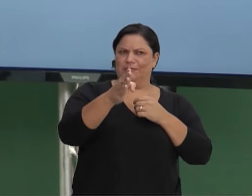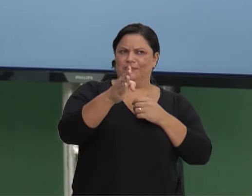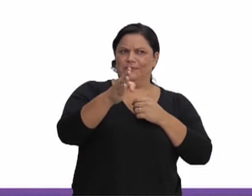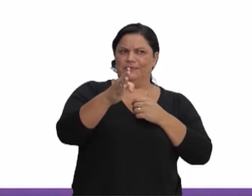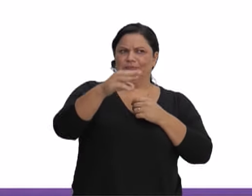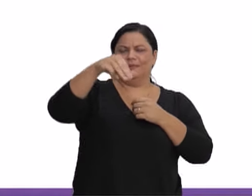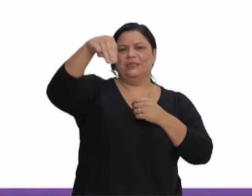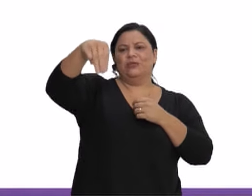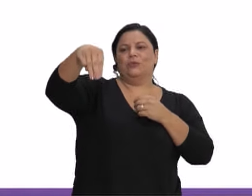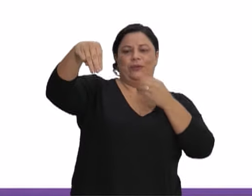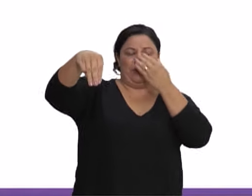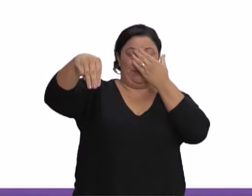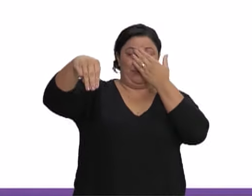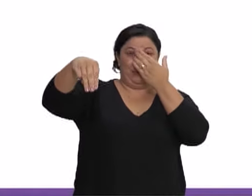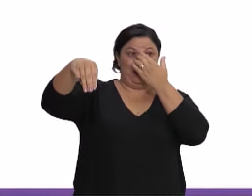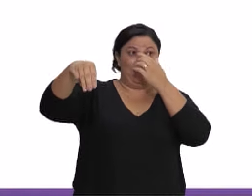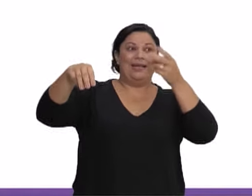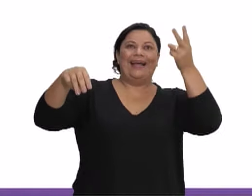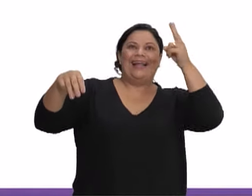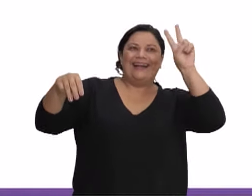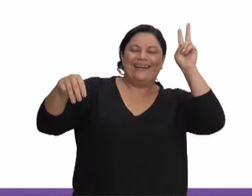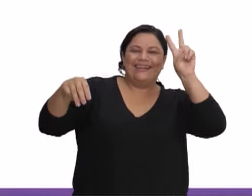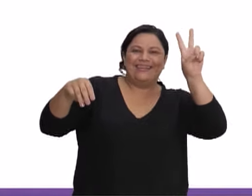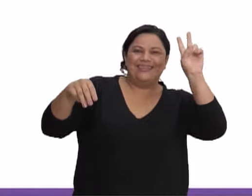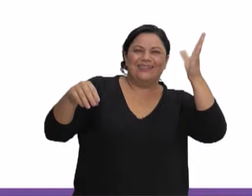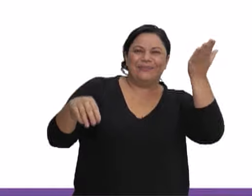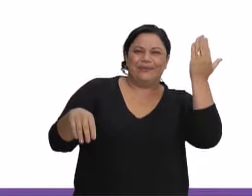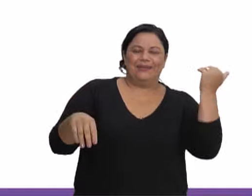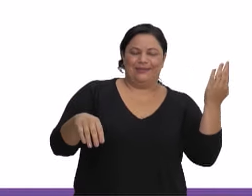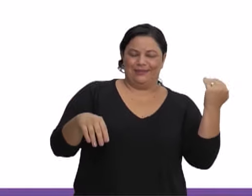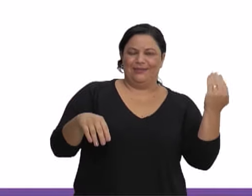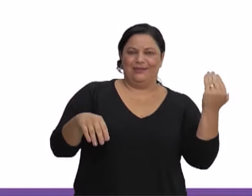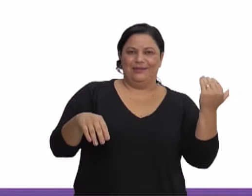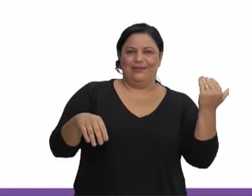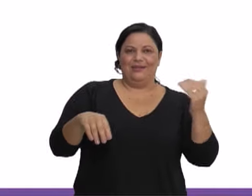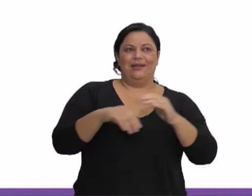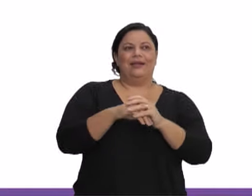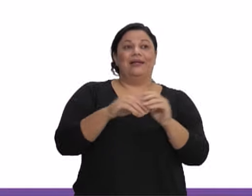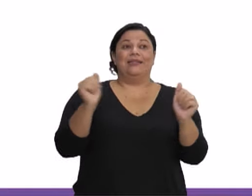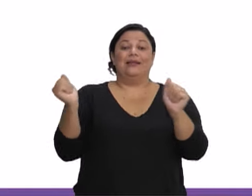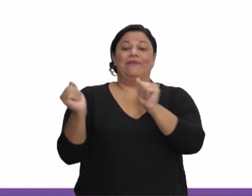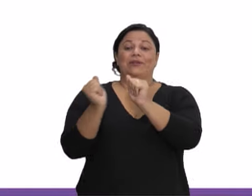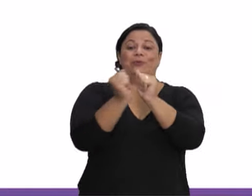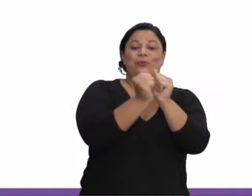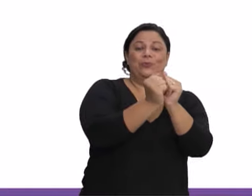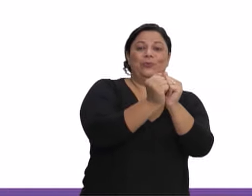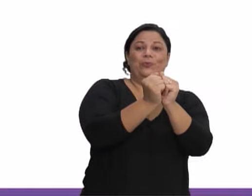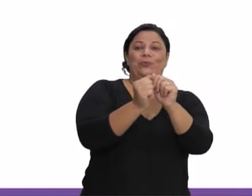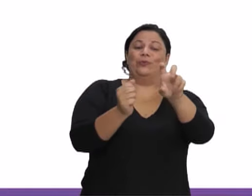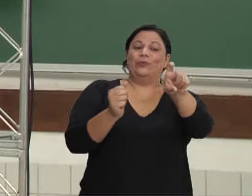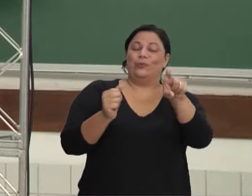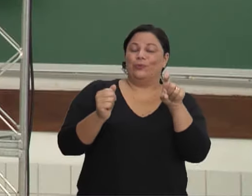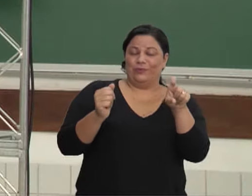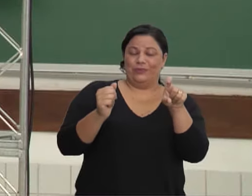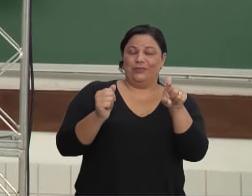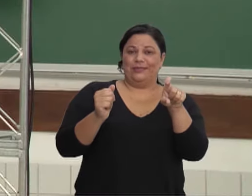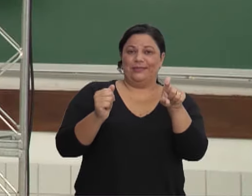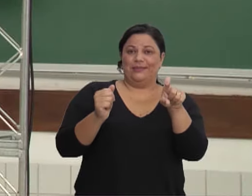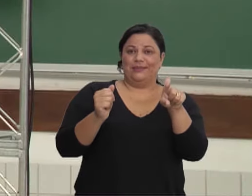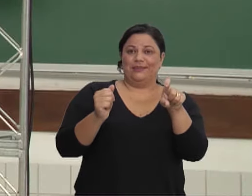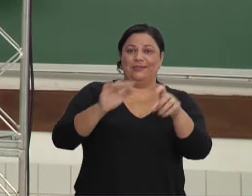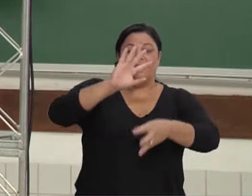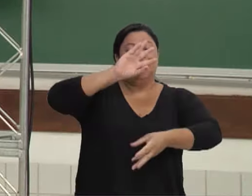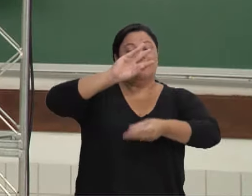M. Você lembra lá que o M é o termo que está acompanhado do x? Eu tenho minha equação